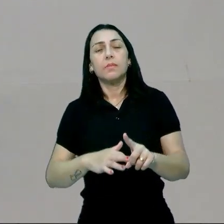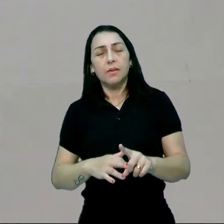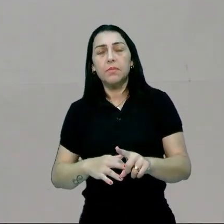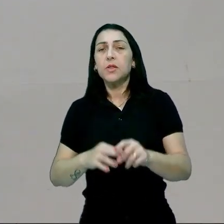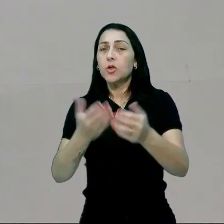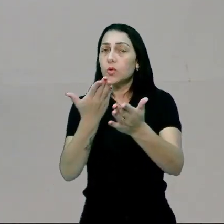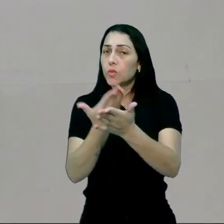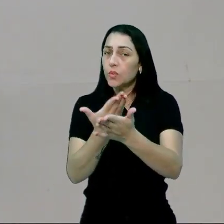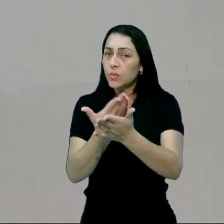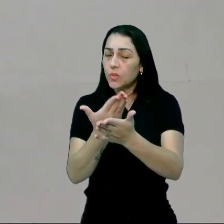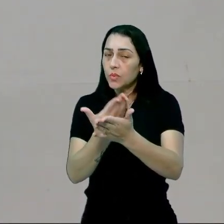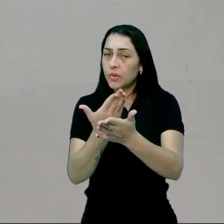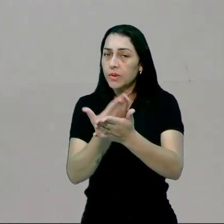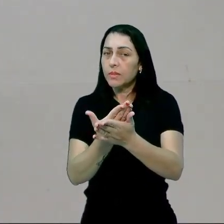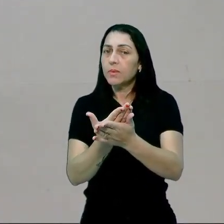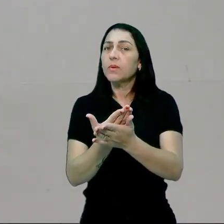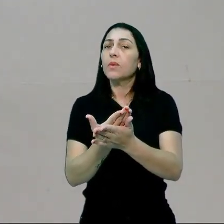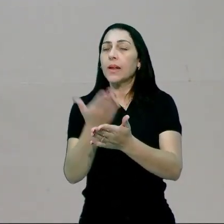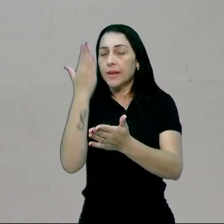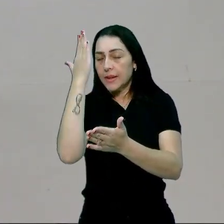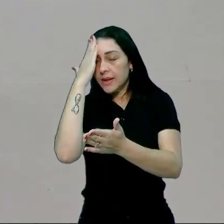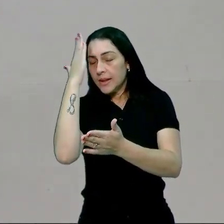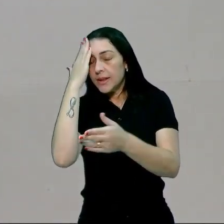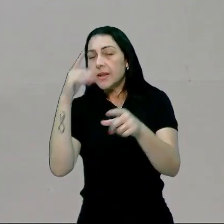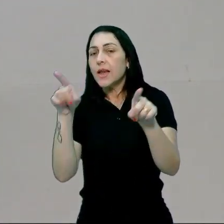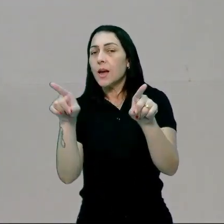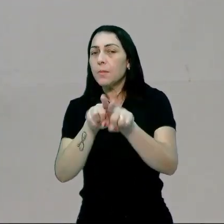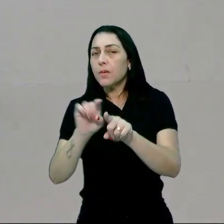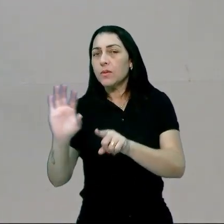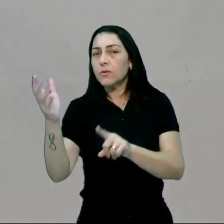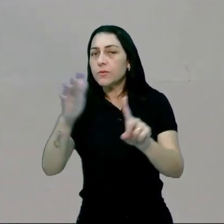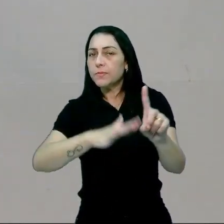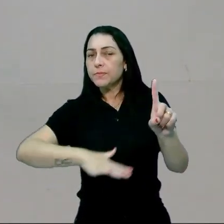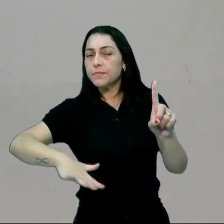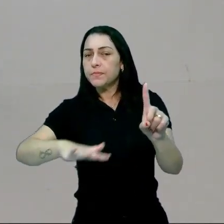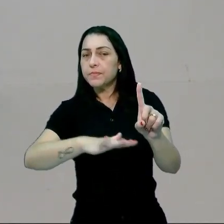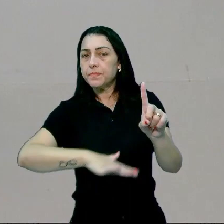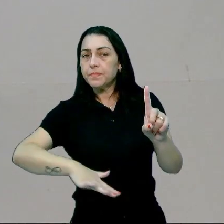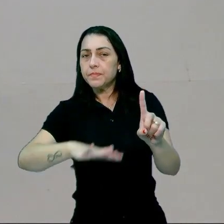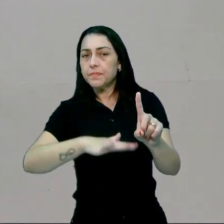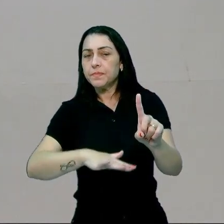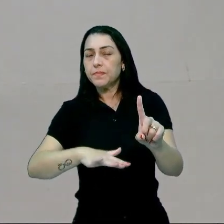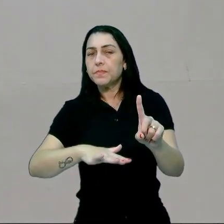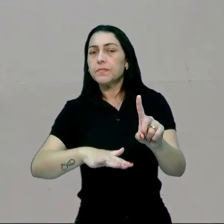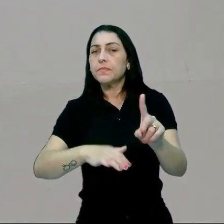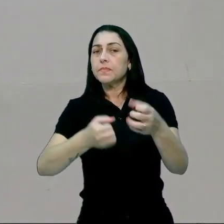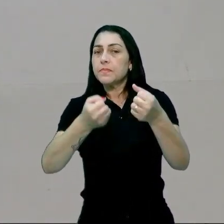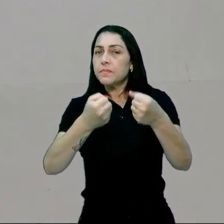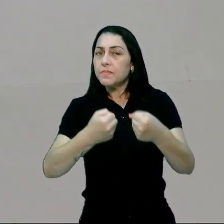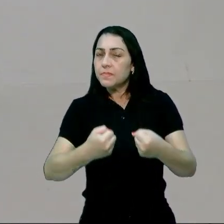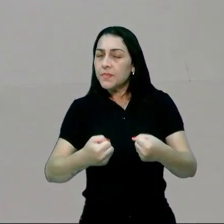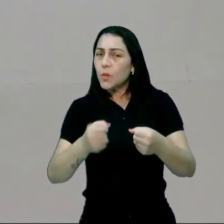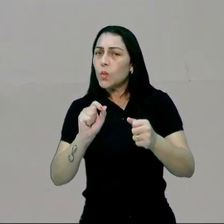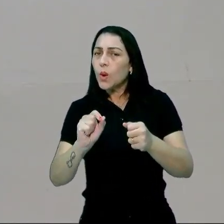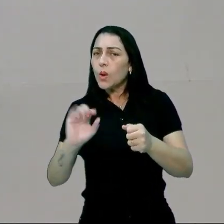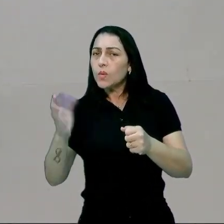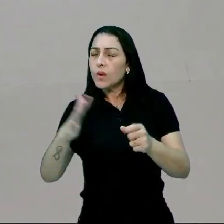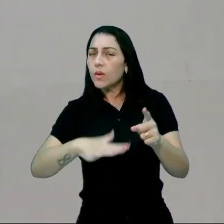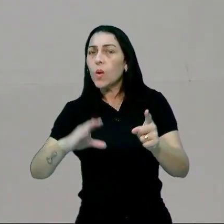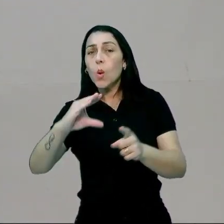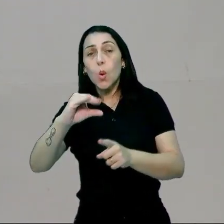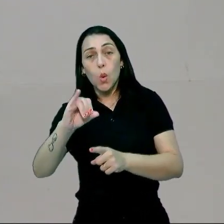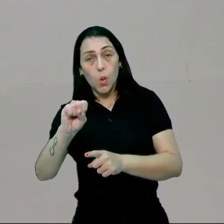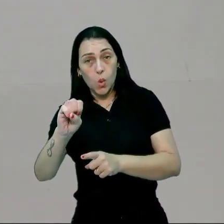poder estudar, para poder compreender os fenômenos sociais. Tratar os fatos sociais como